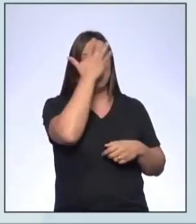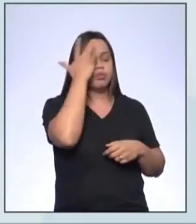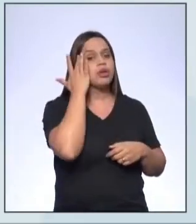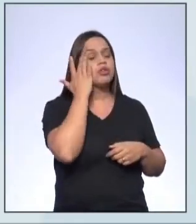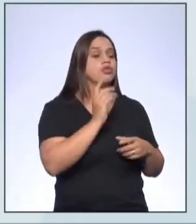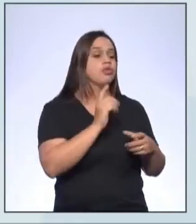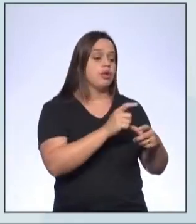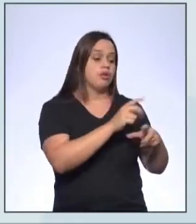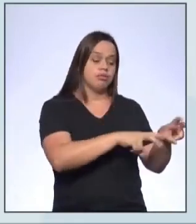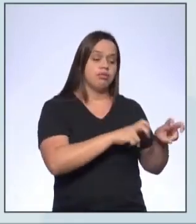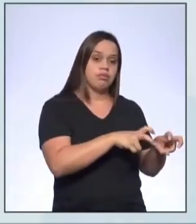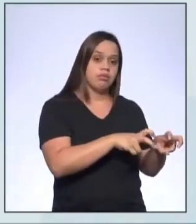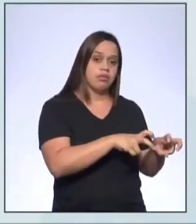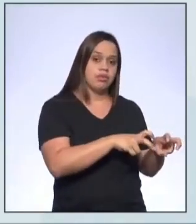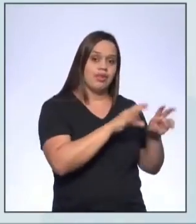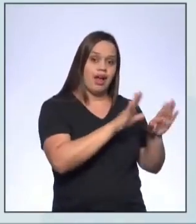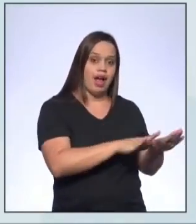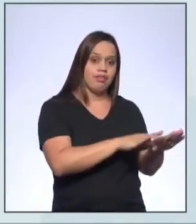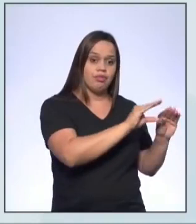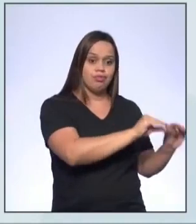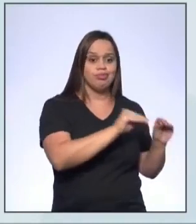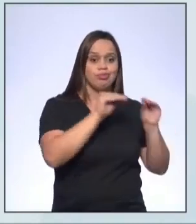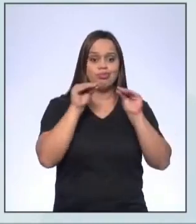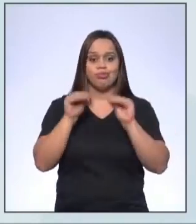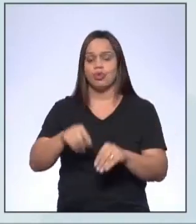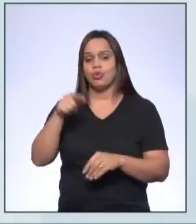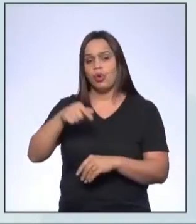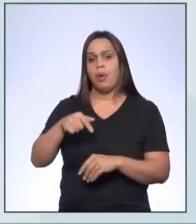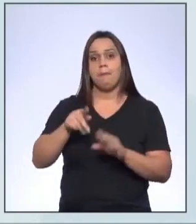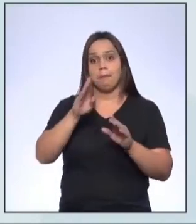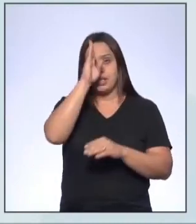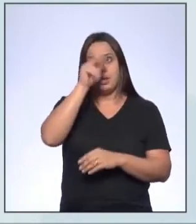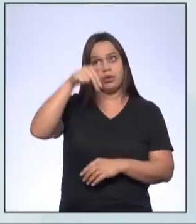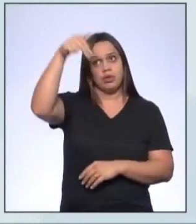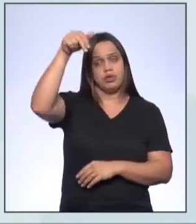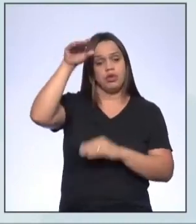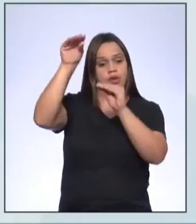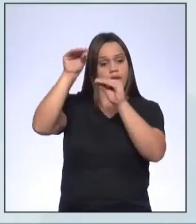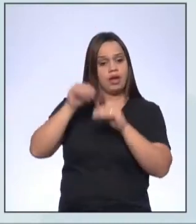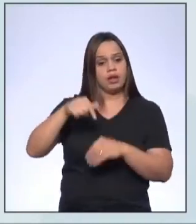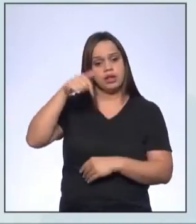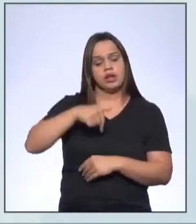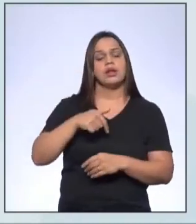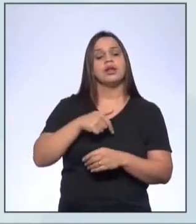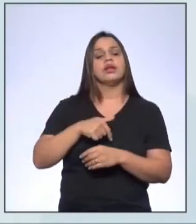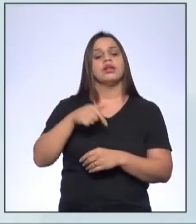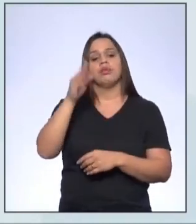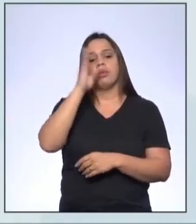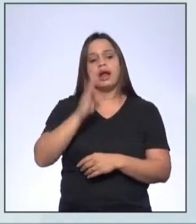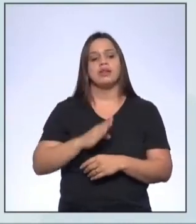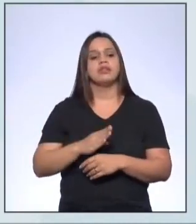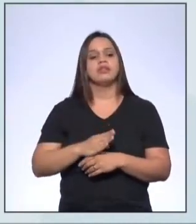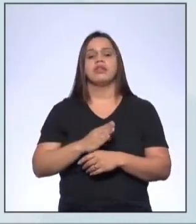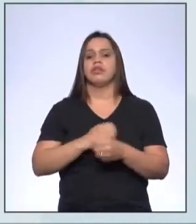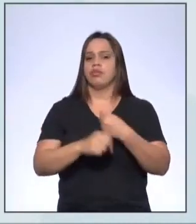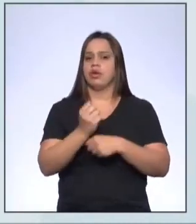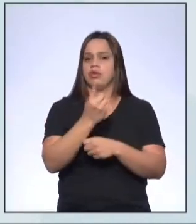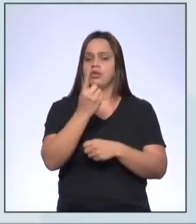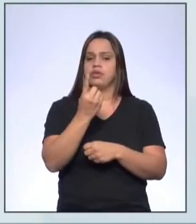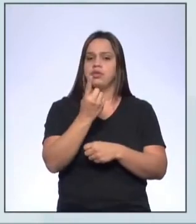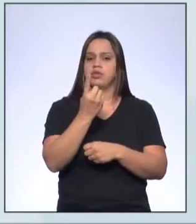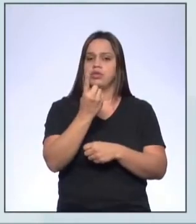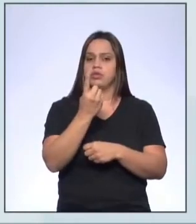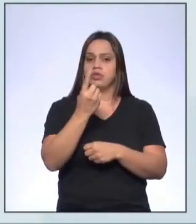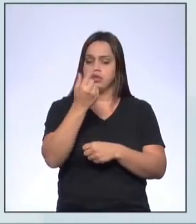Brasil, principalmente da região Nordeste, vindo aqui para o Brasil, principalmente na década de 70 e 80, e o aumento da população urbana